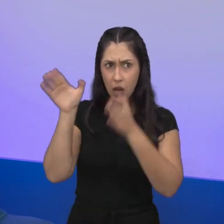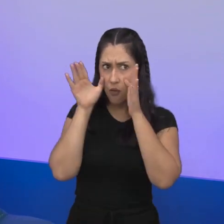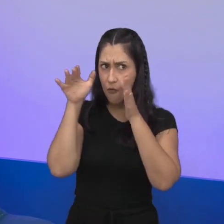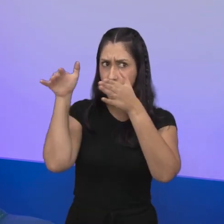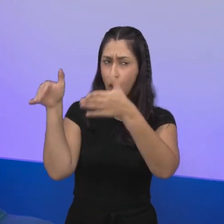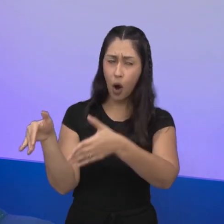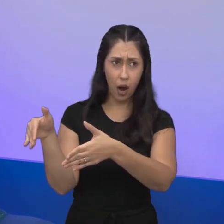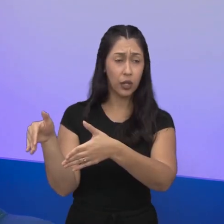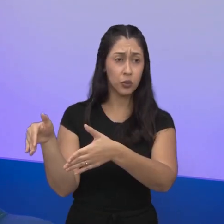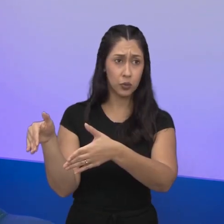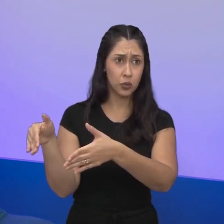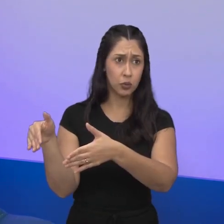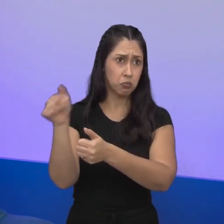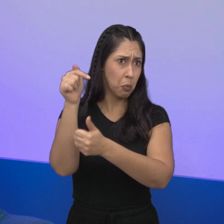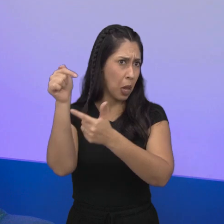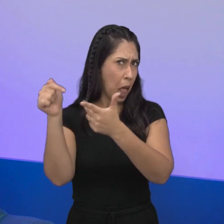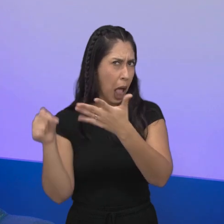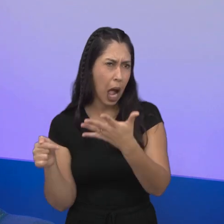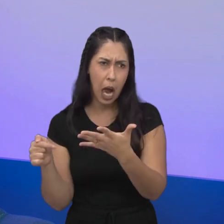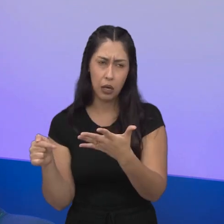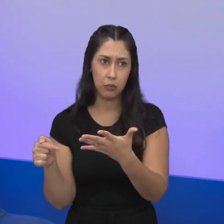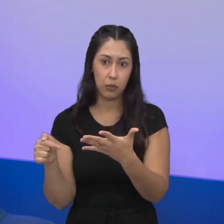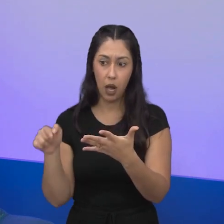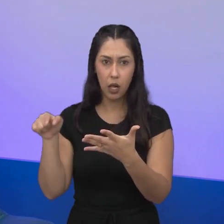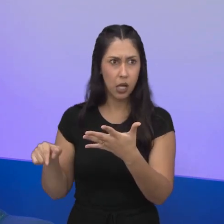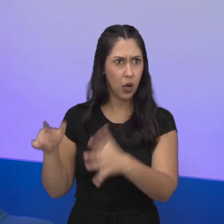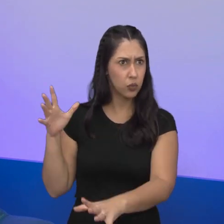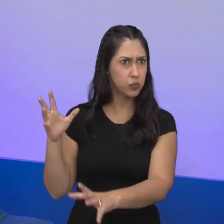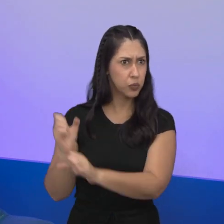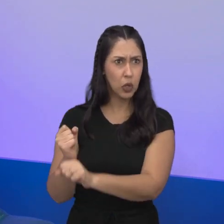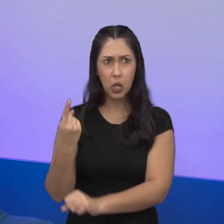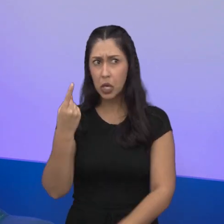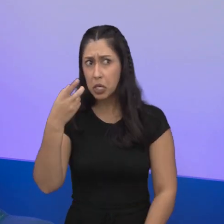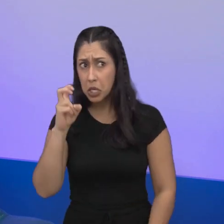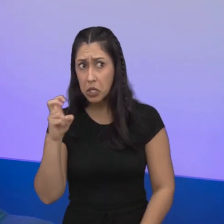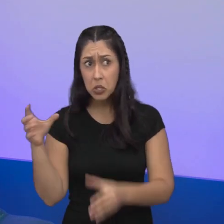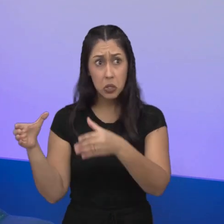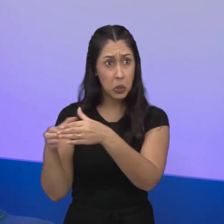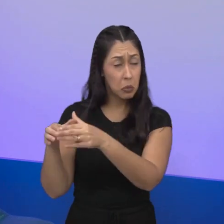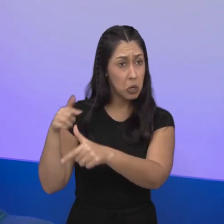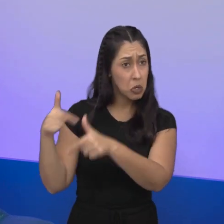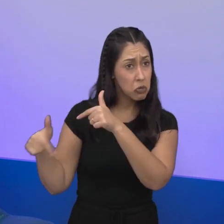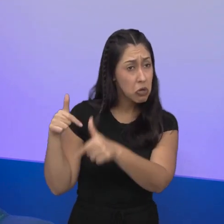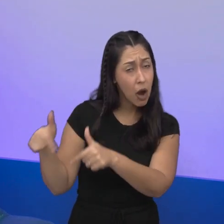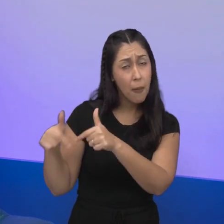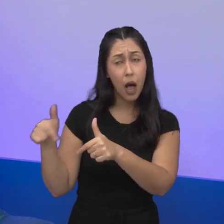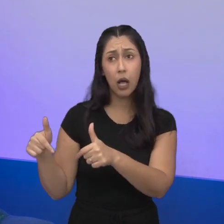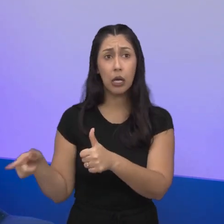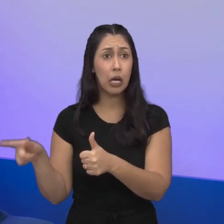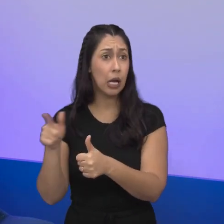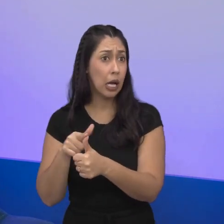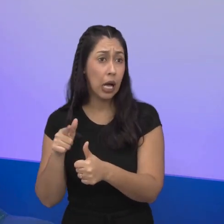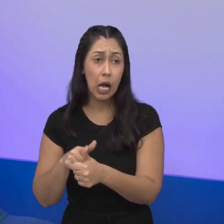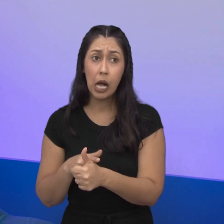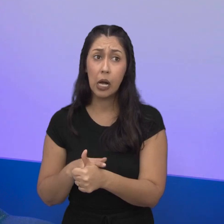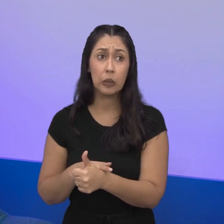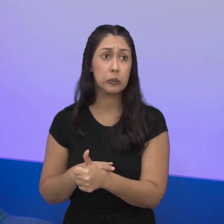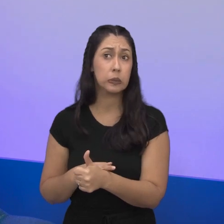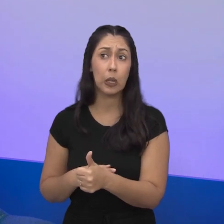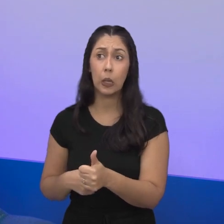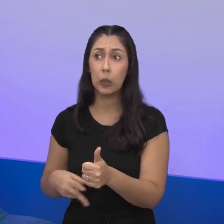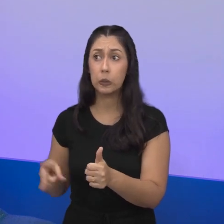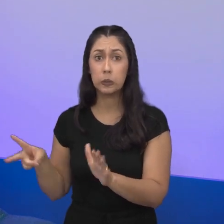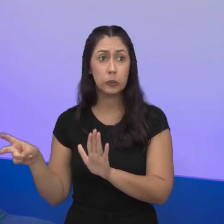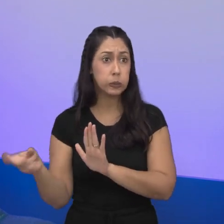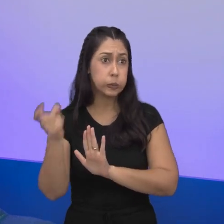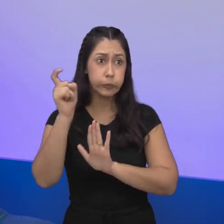vão desenvolver todos os outros assuntos. São 15 grupos de trabalho que acontecem ali, envolvendo desde tributação